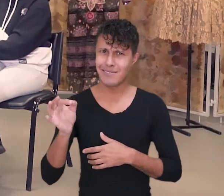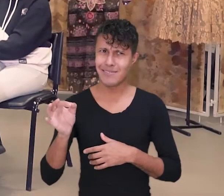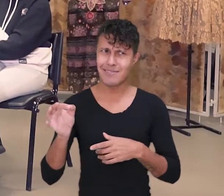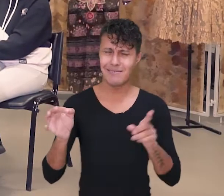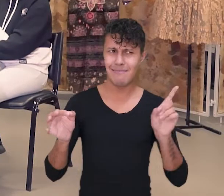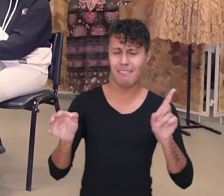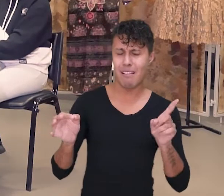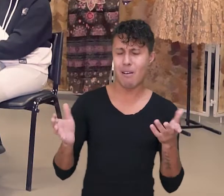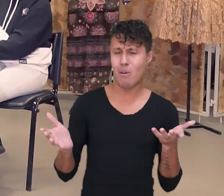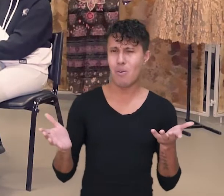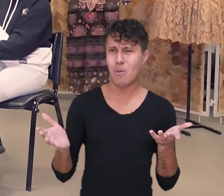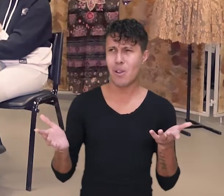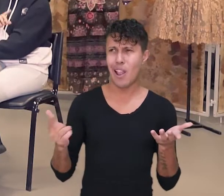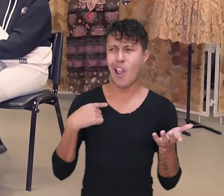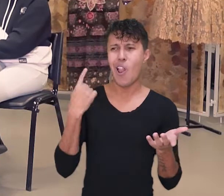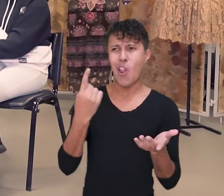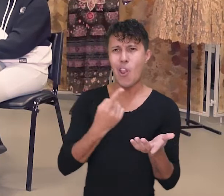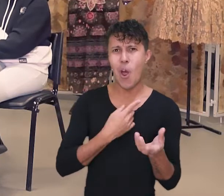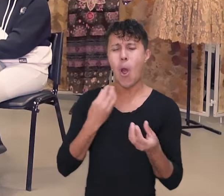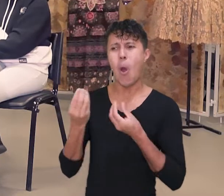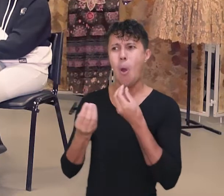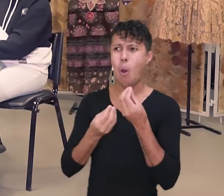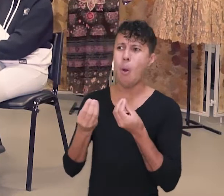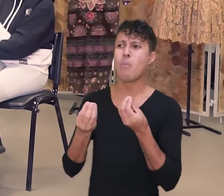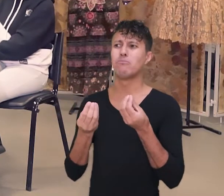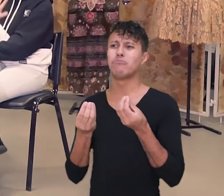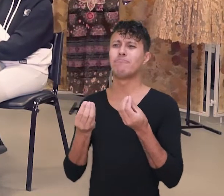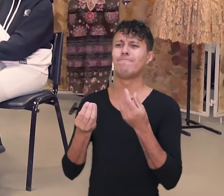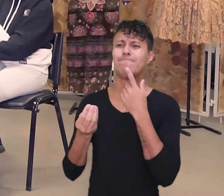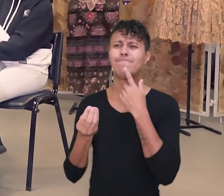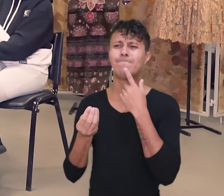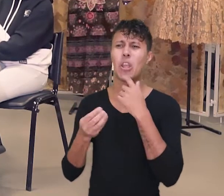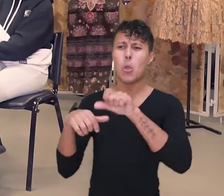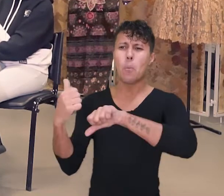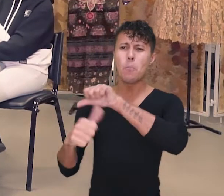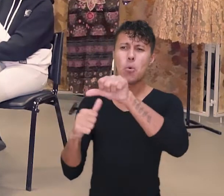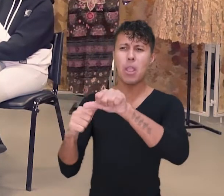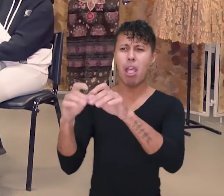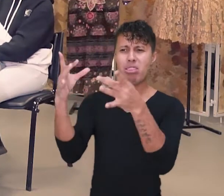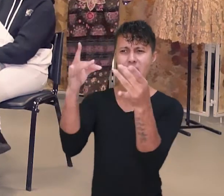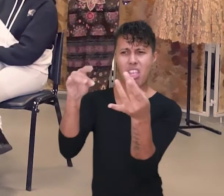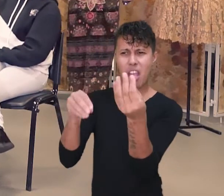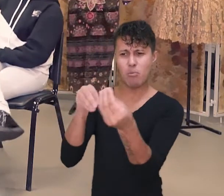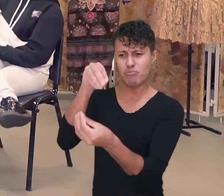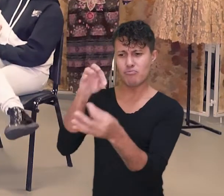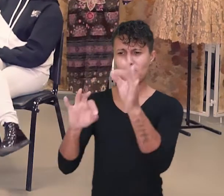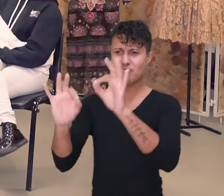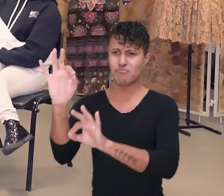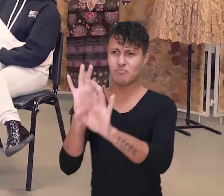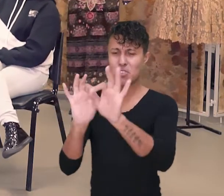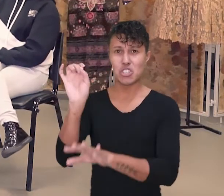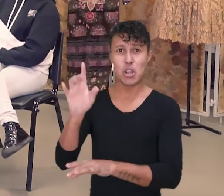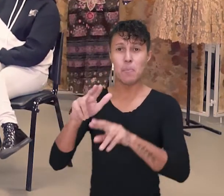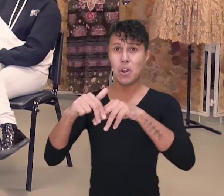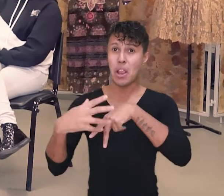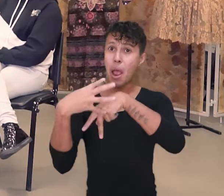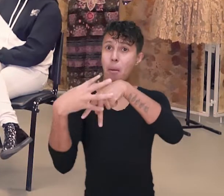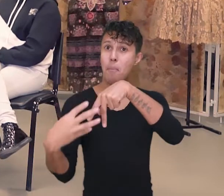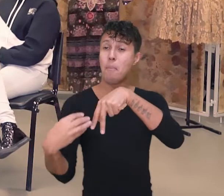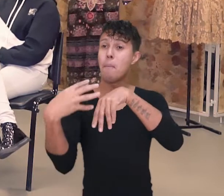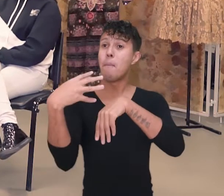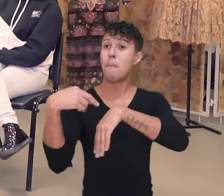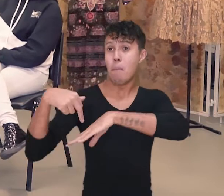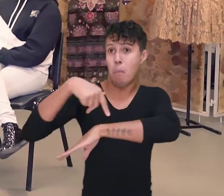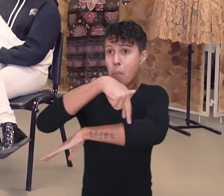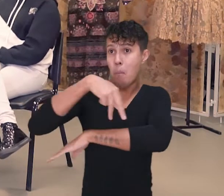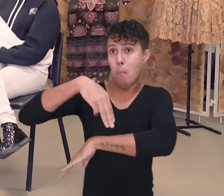Será que não tem como? Será que a gente só pega as coisas e dá uma repaginada? Porque eu penso muito na moda. A